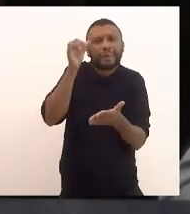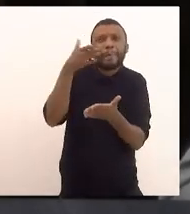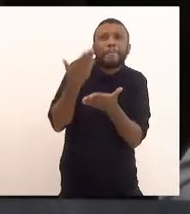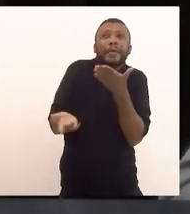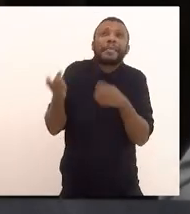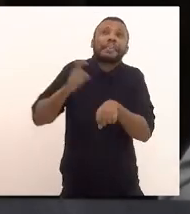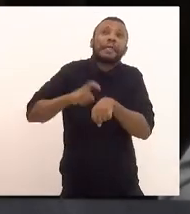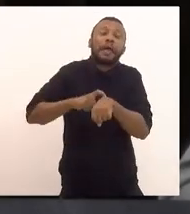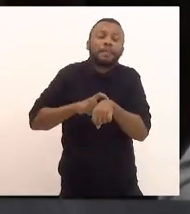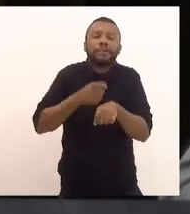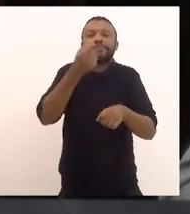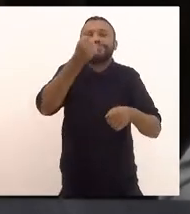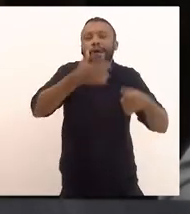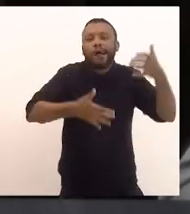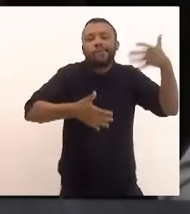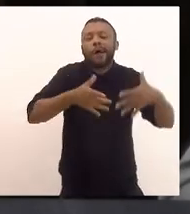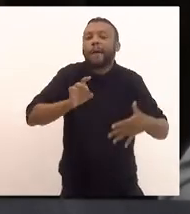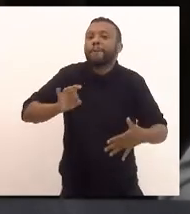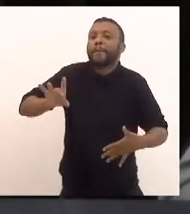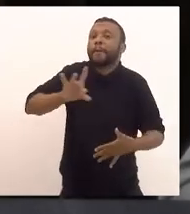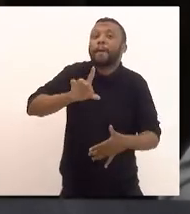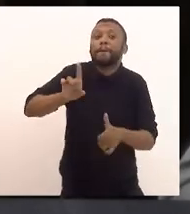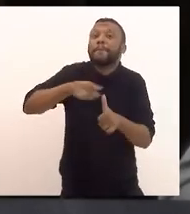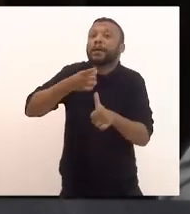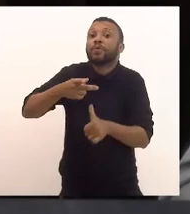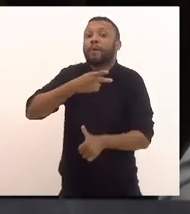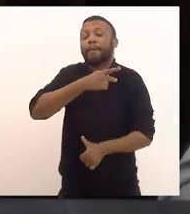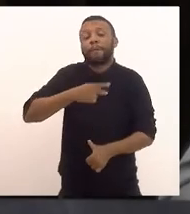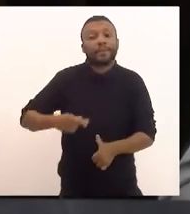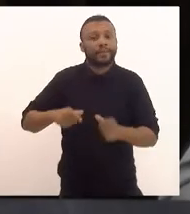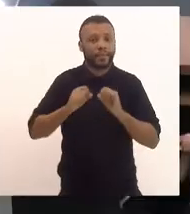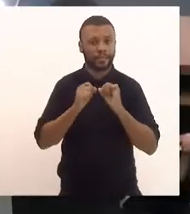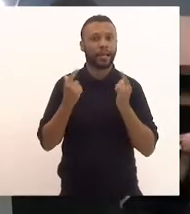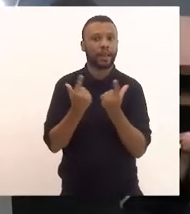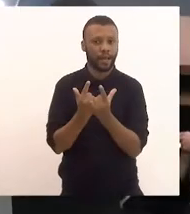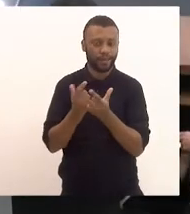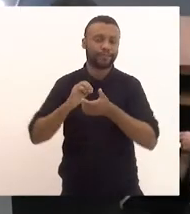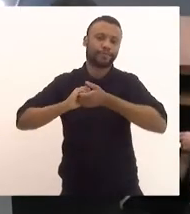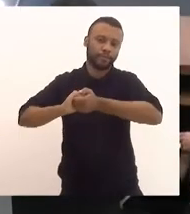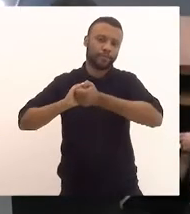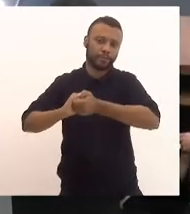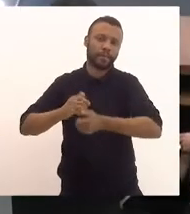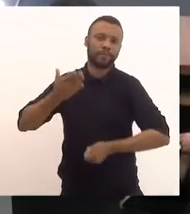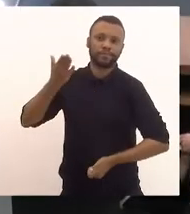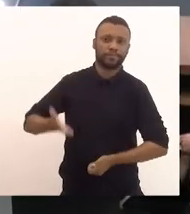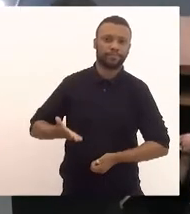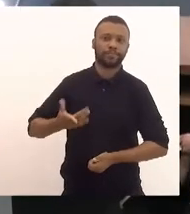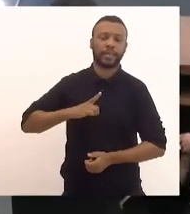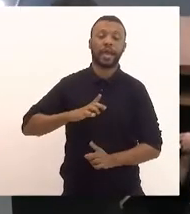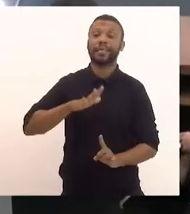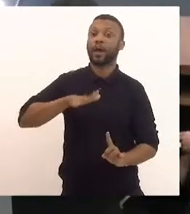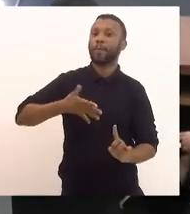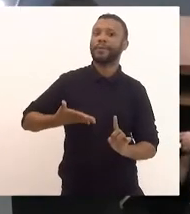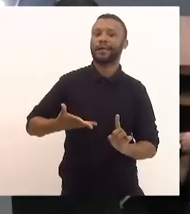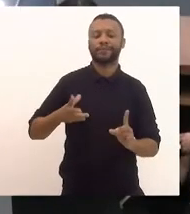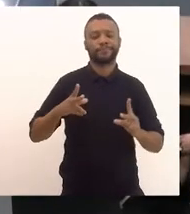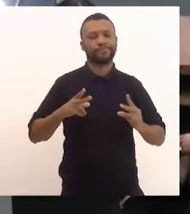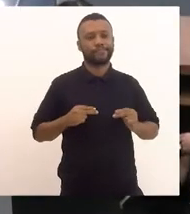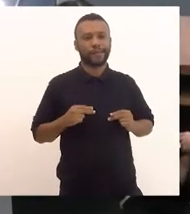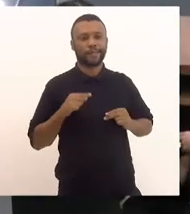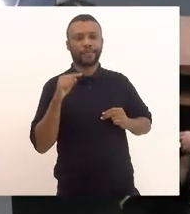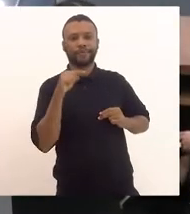especificando eu complementaria primeiro presidente da Assembleia por fazer a sua homenagem tão